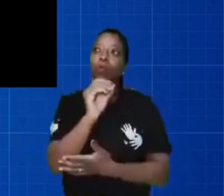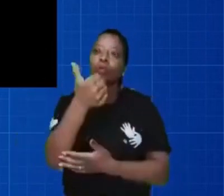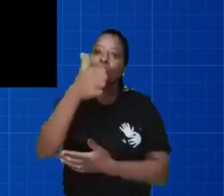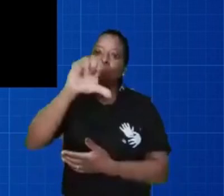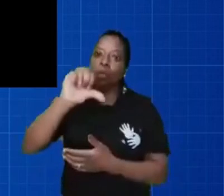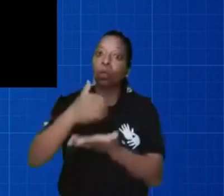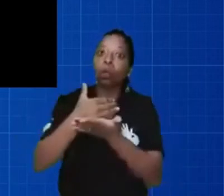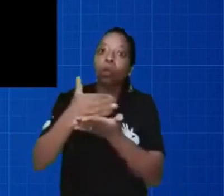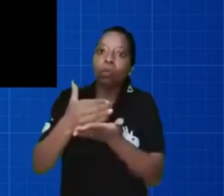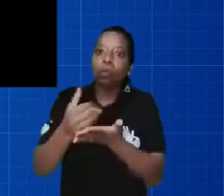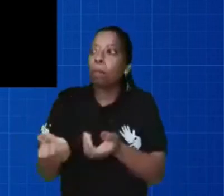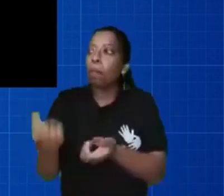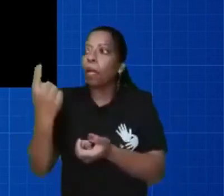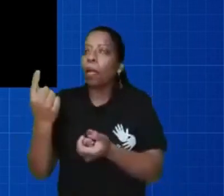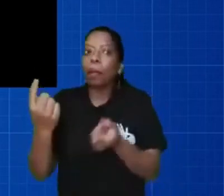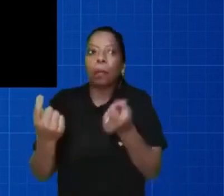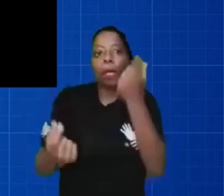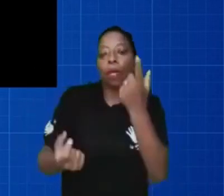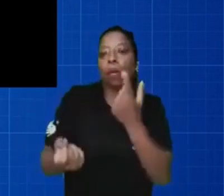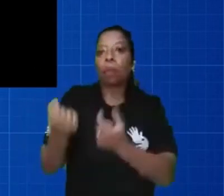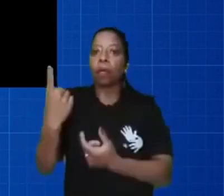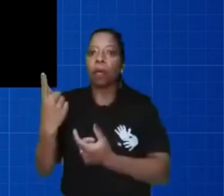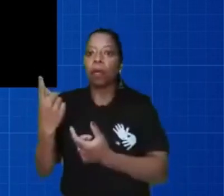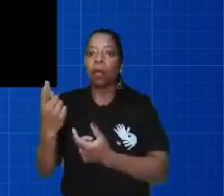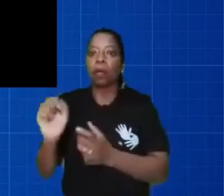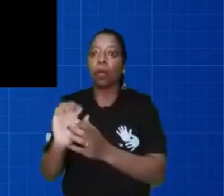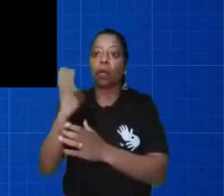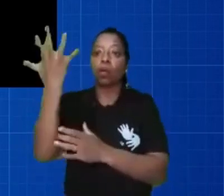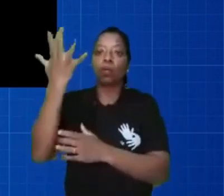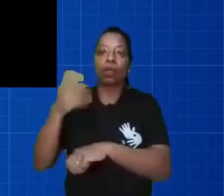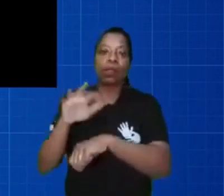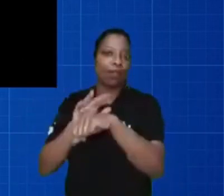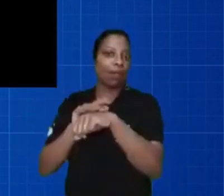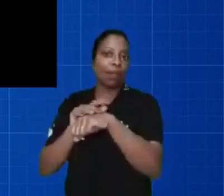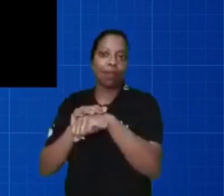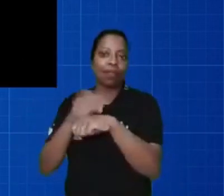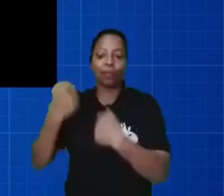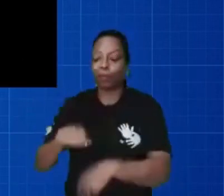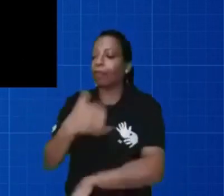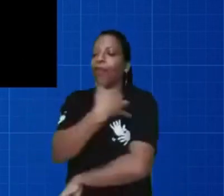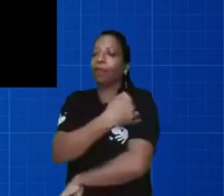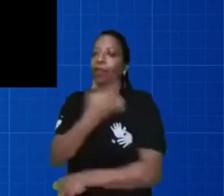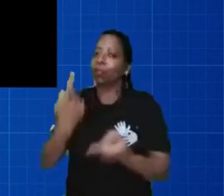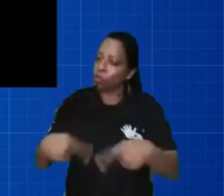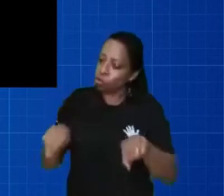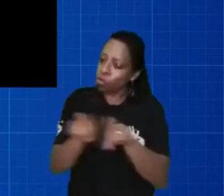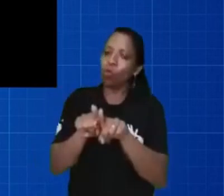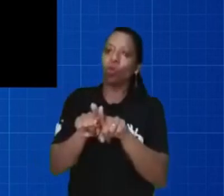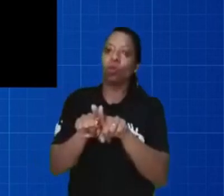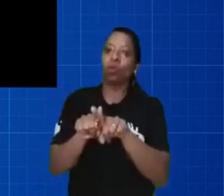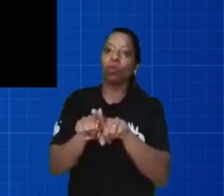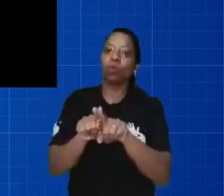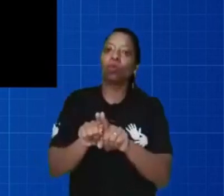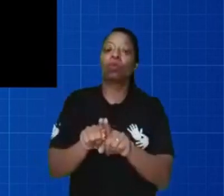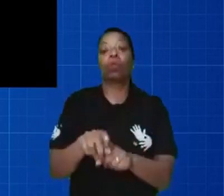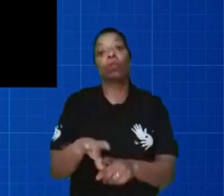adultos precisam ver se está na época, se eles podem tomar, porque é bem importante evitar que essa doença tão grave, né, volte a